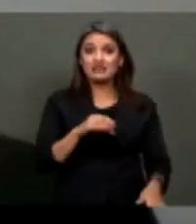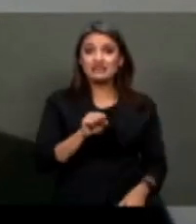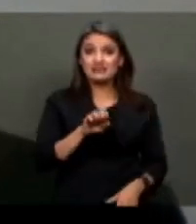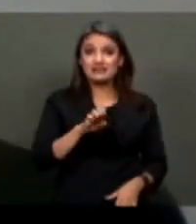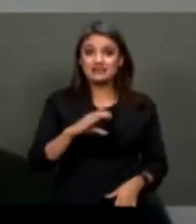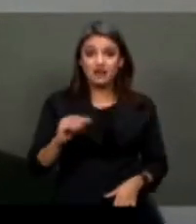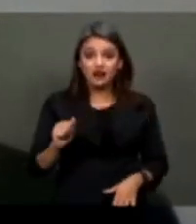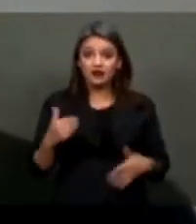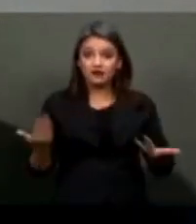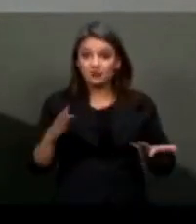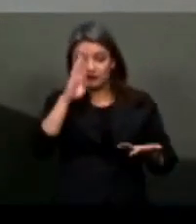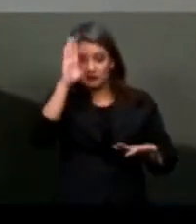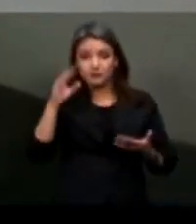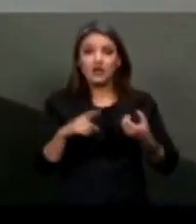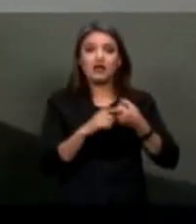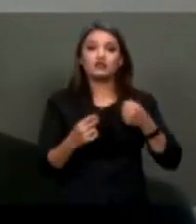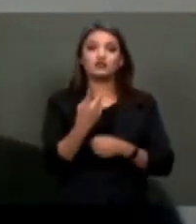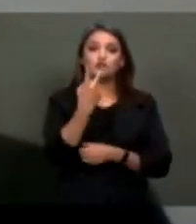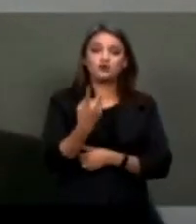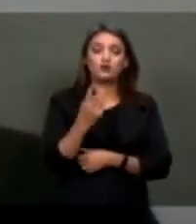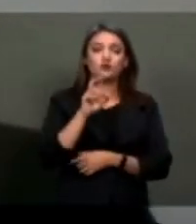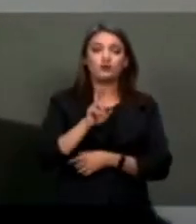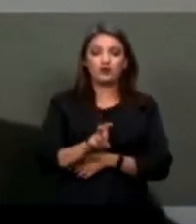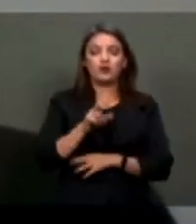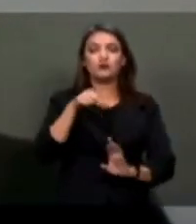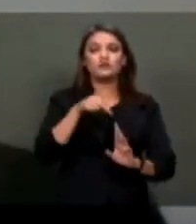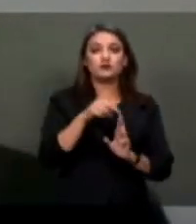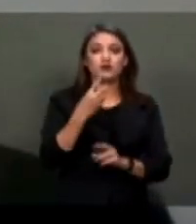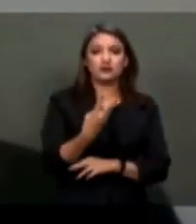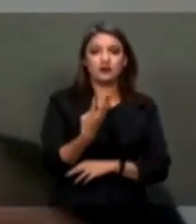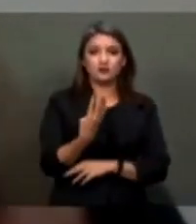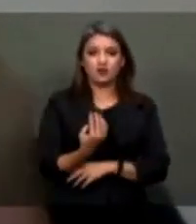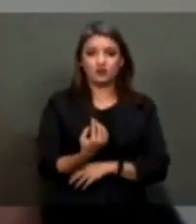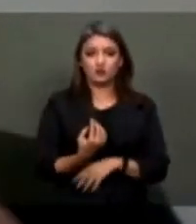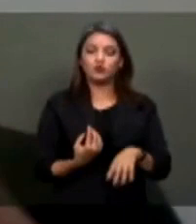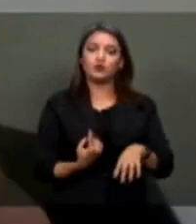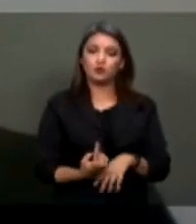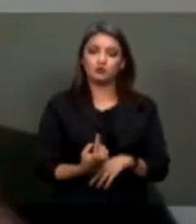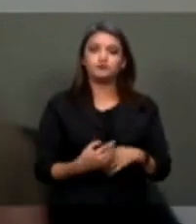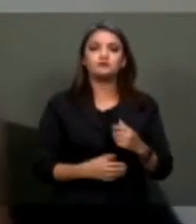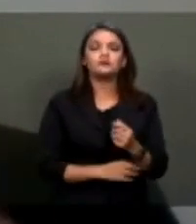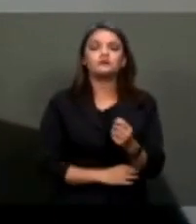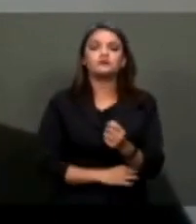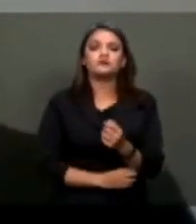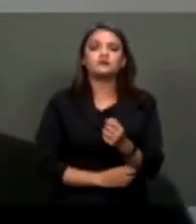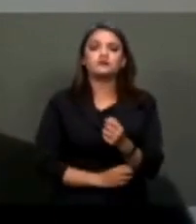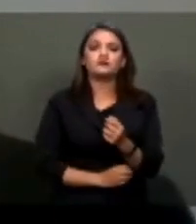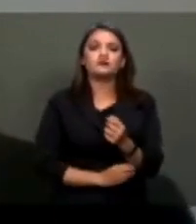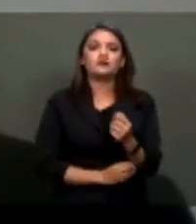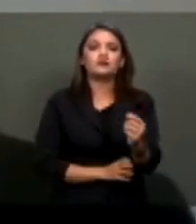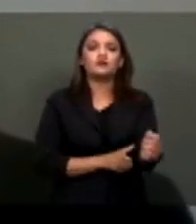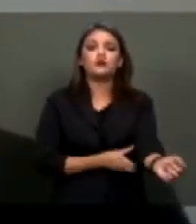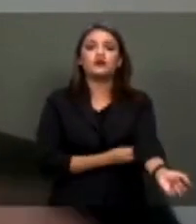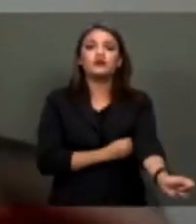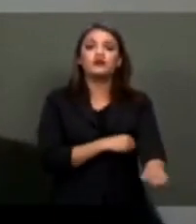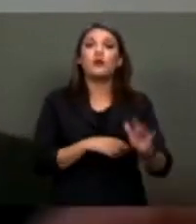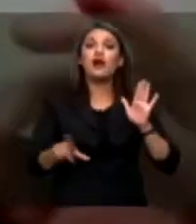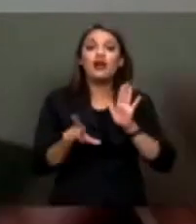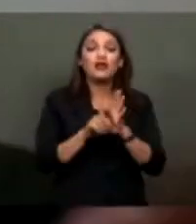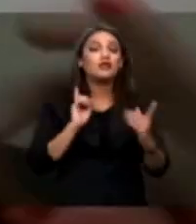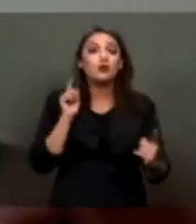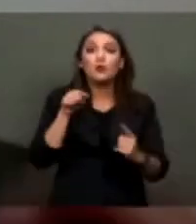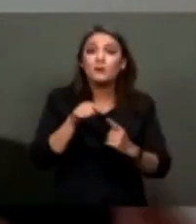em especial dos artigos 2º e 5º incisos 3 4 e ali tem um objetivo Claro